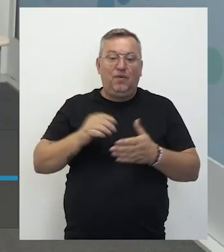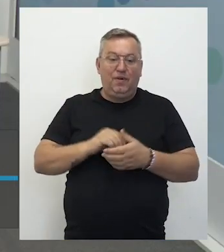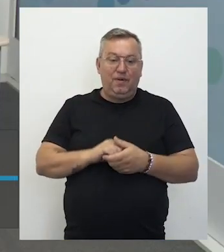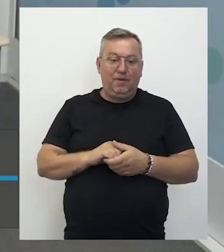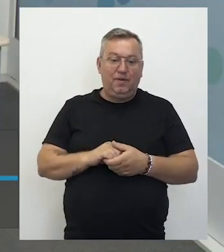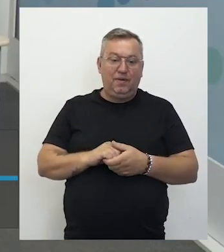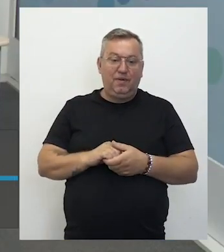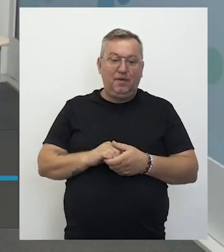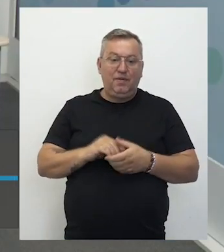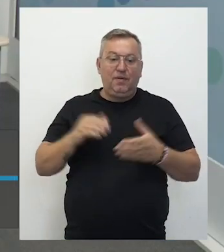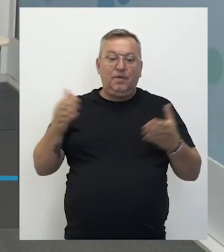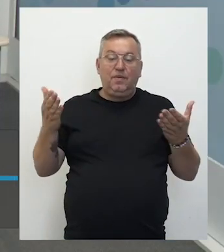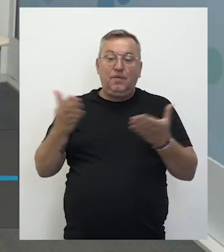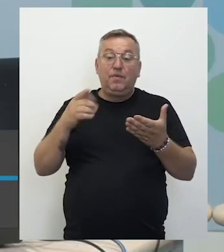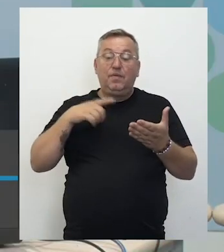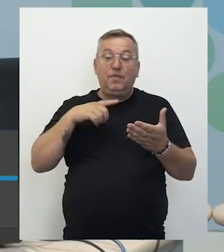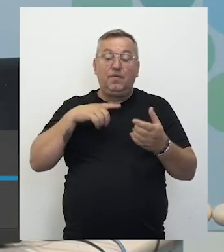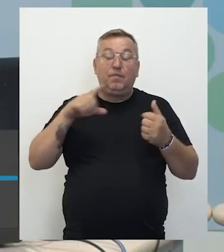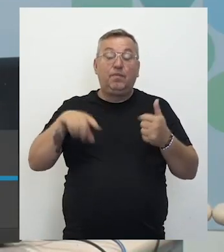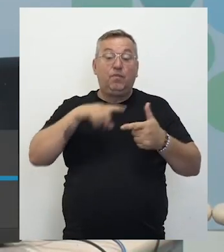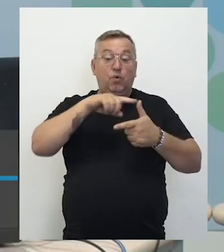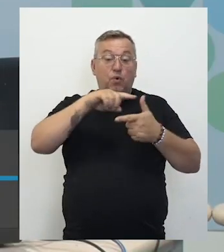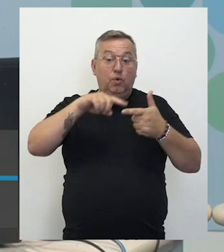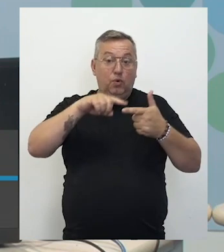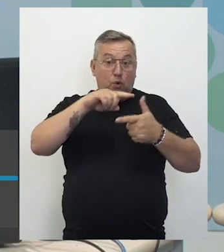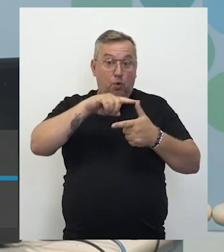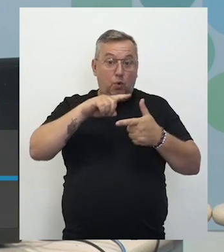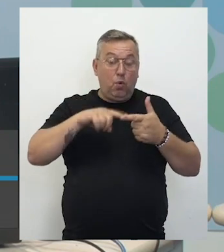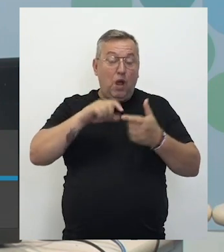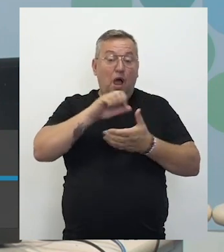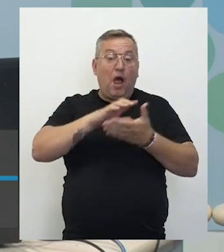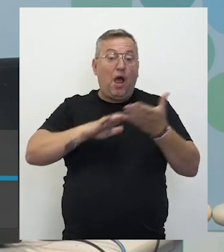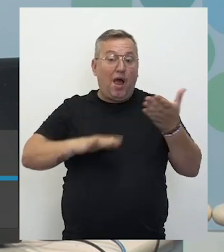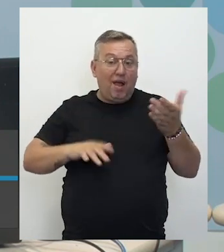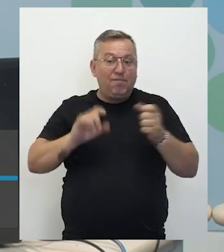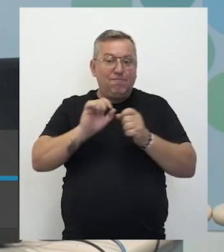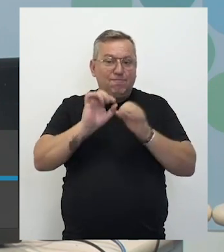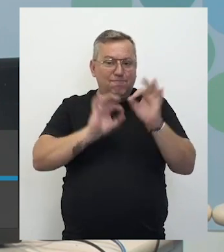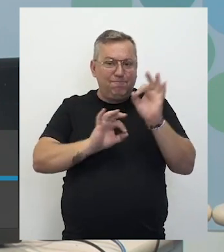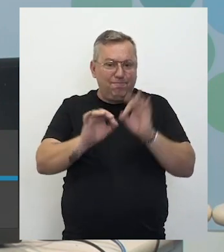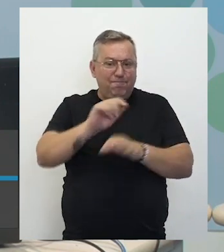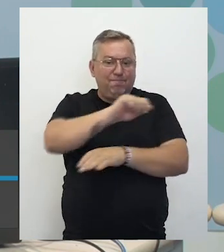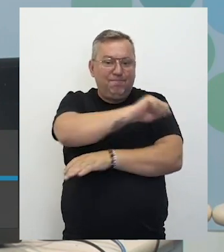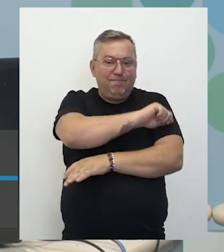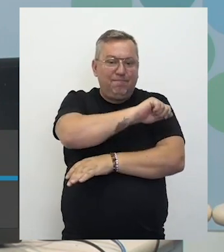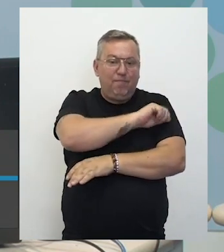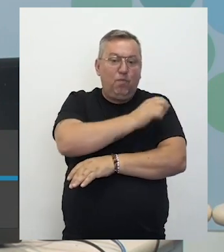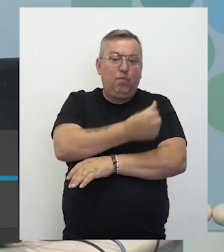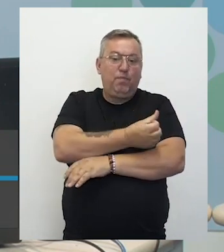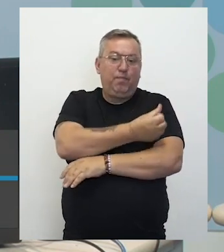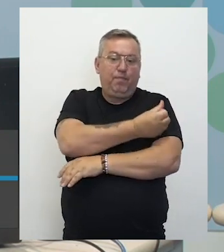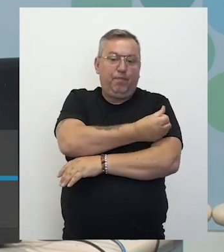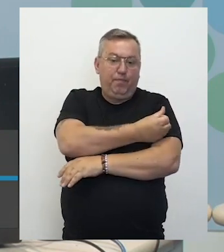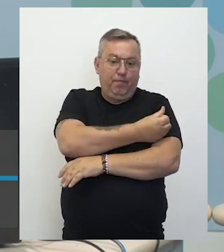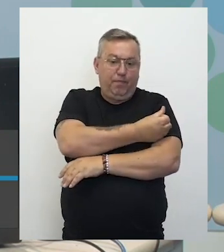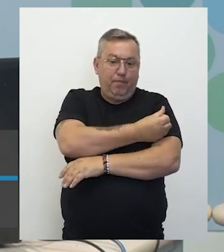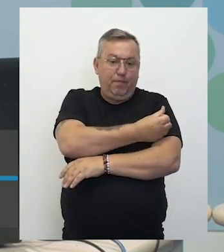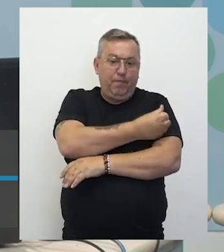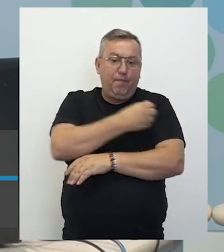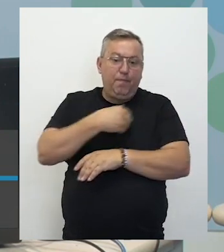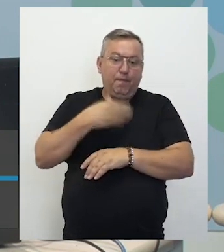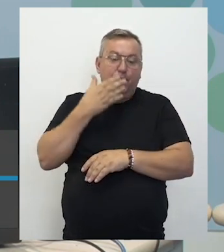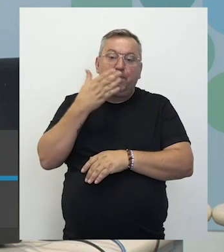Muito bem. Hoje nós temos dois destaques, são duas atividades, né, elaboradas aí por alunos do 6º ano. Eu vou até pedir